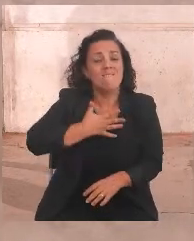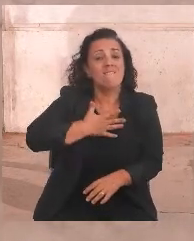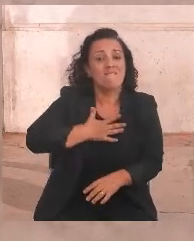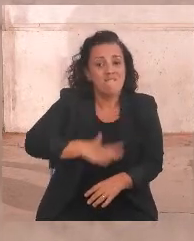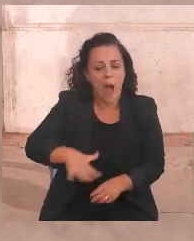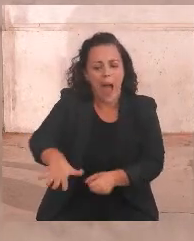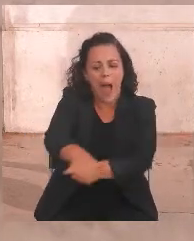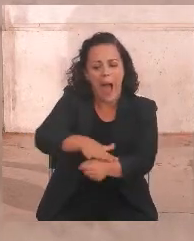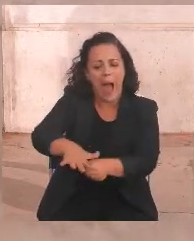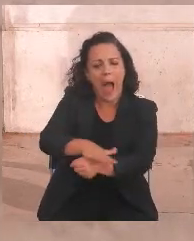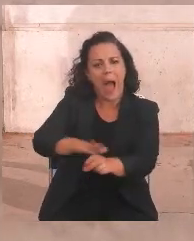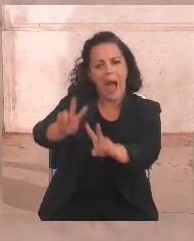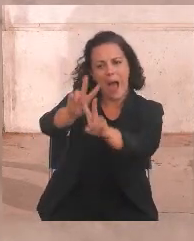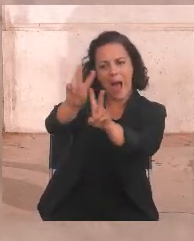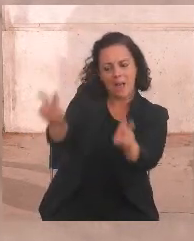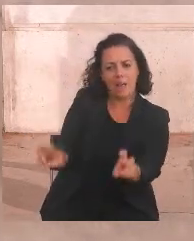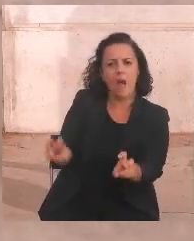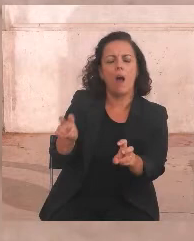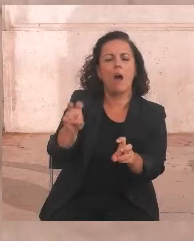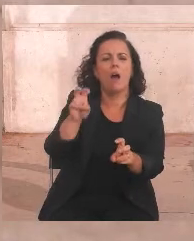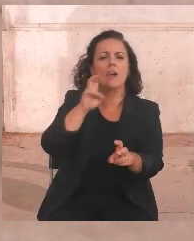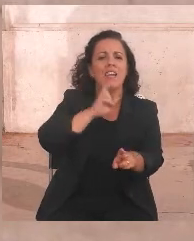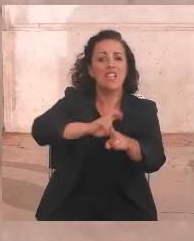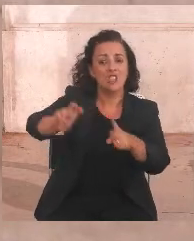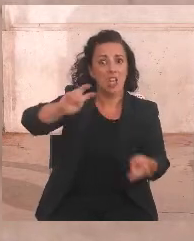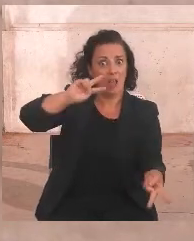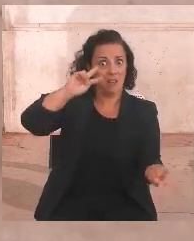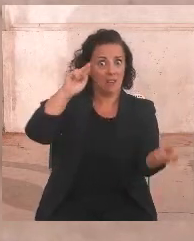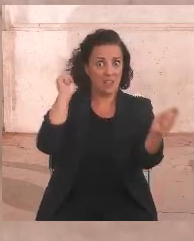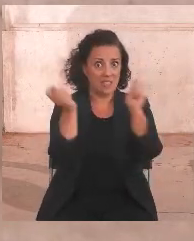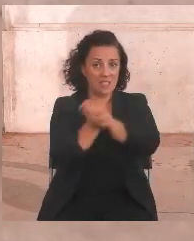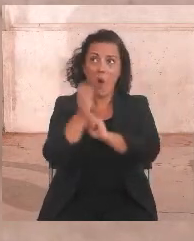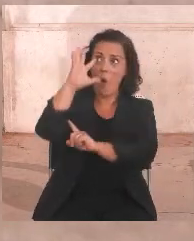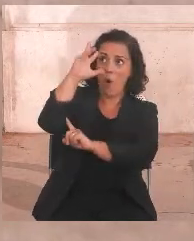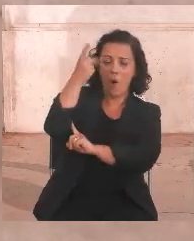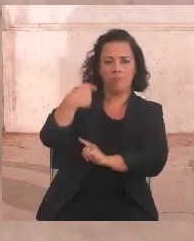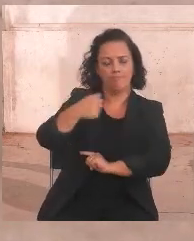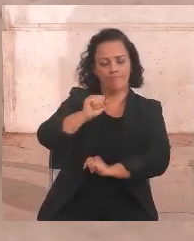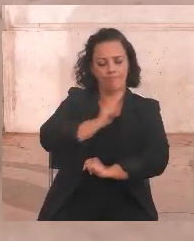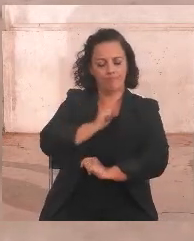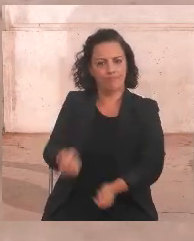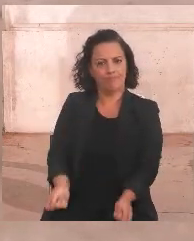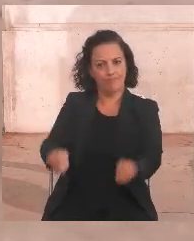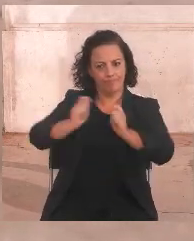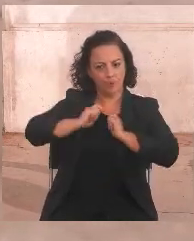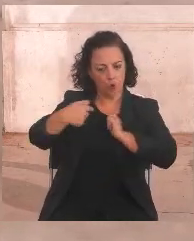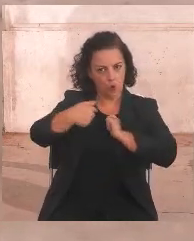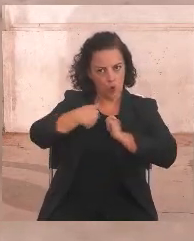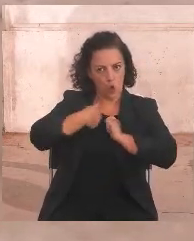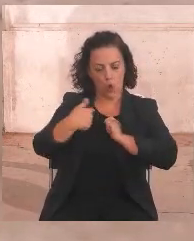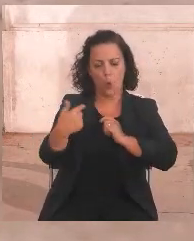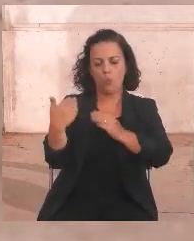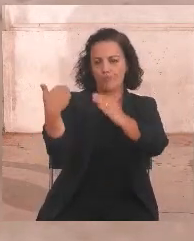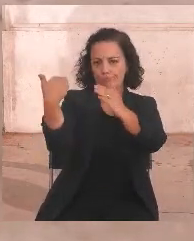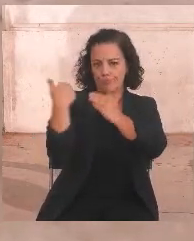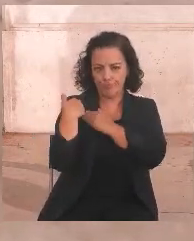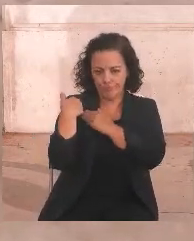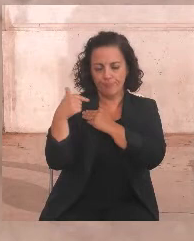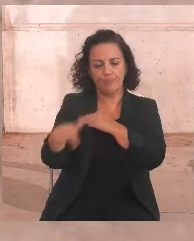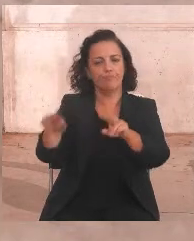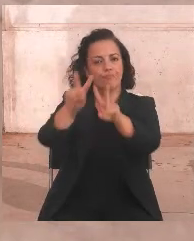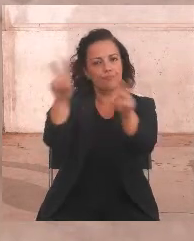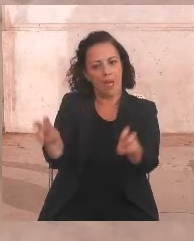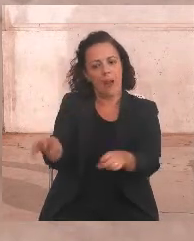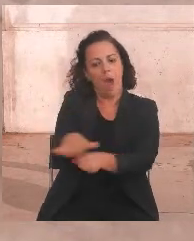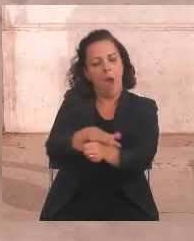com o pelouro da transição energética e das mudanças climáticas. Serei eu diretamente que tratarei desse